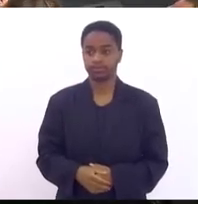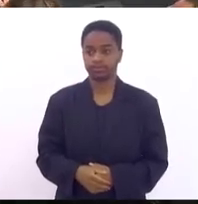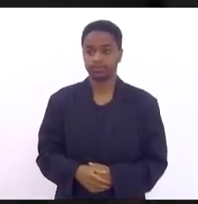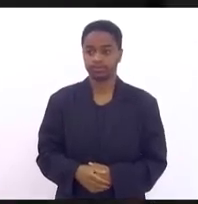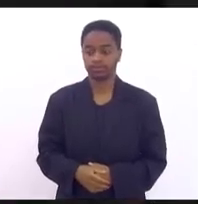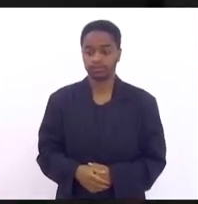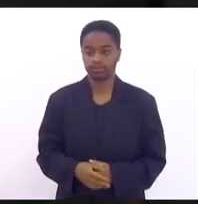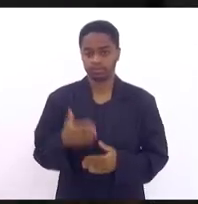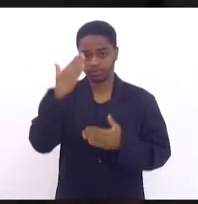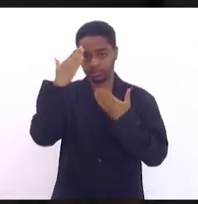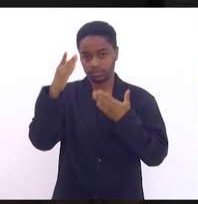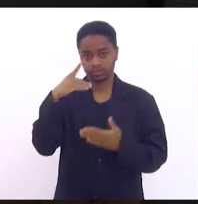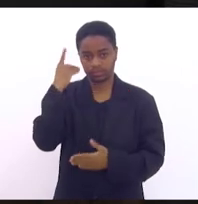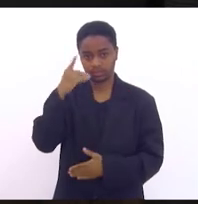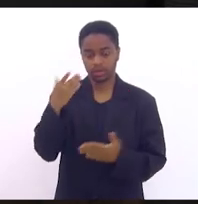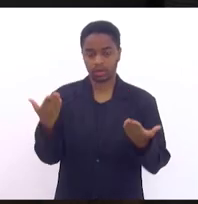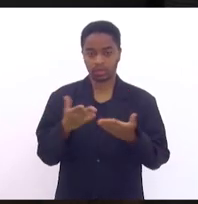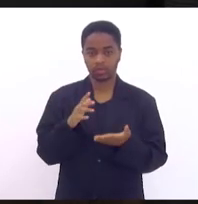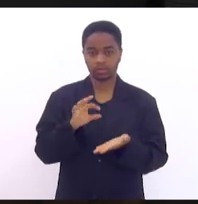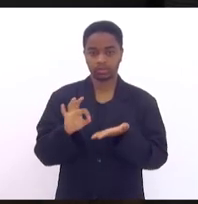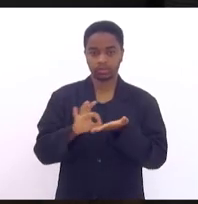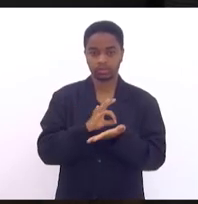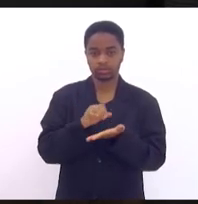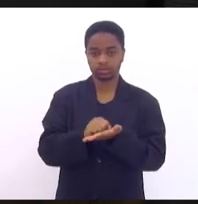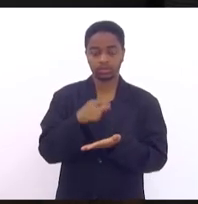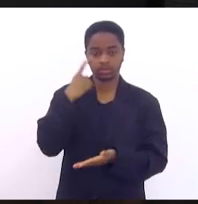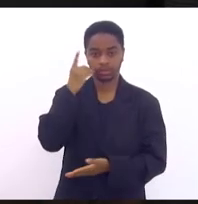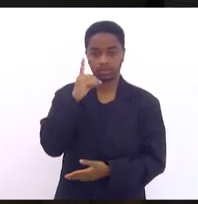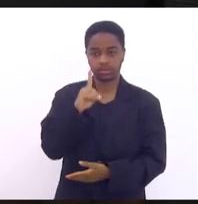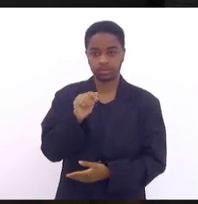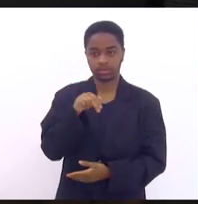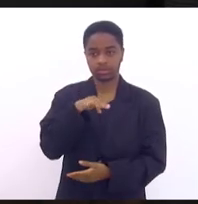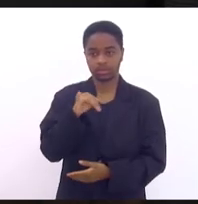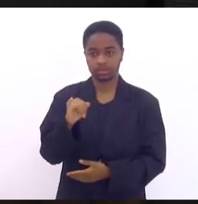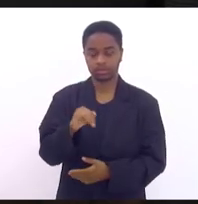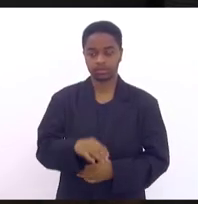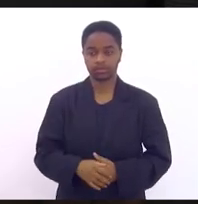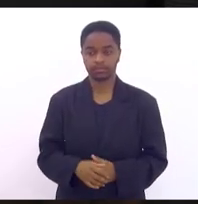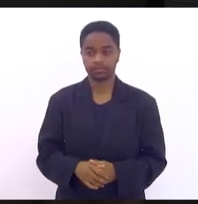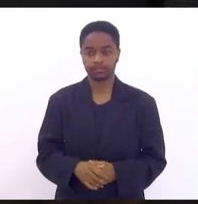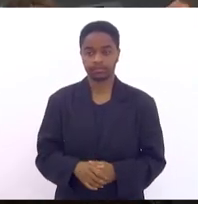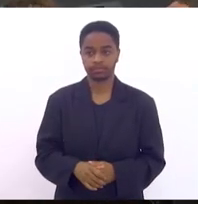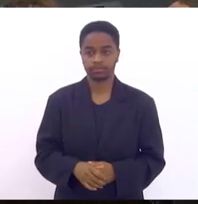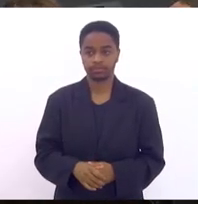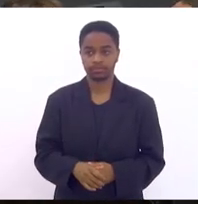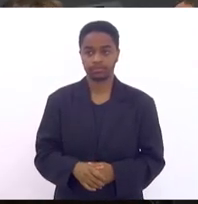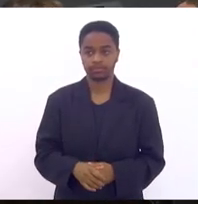Muito obrigado, deputado Luiz Paulo. Próximo orador inscrita, deputada Dani Monteiro.